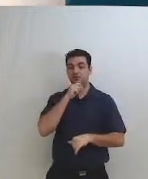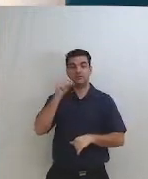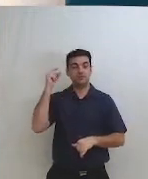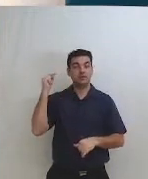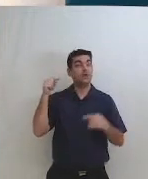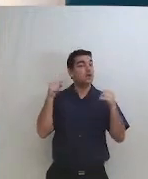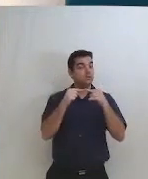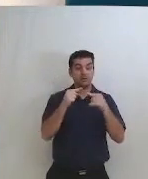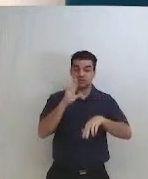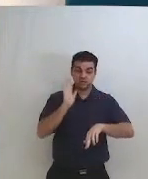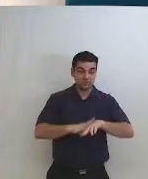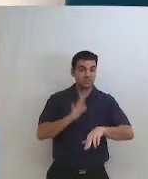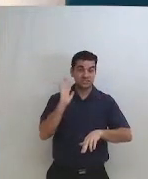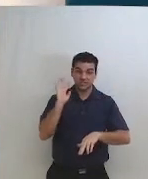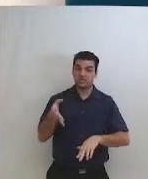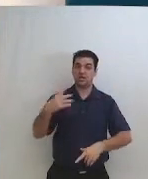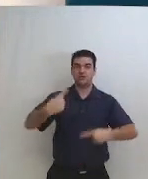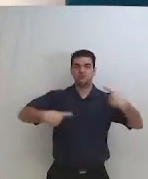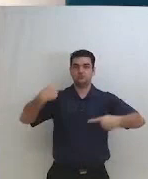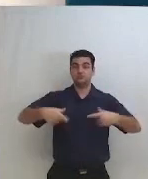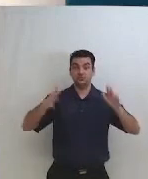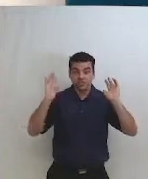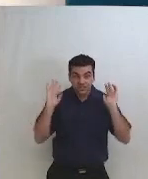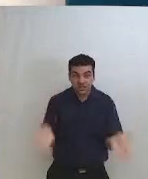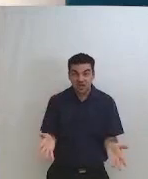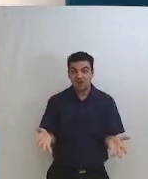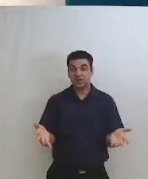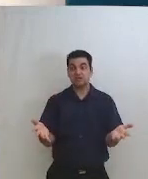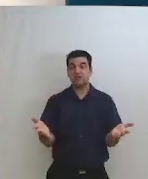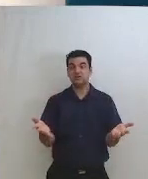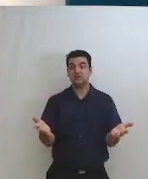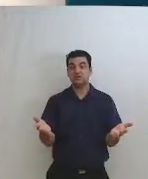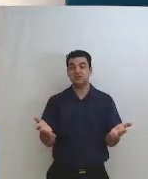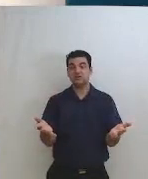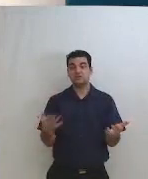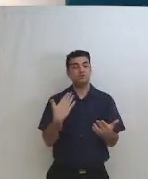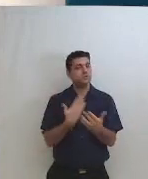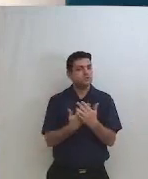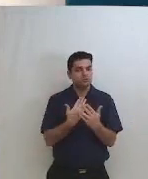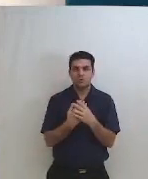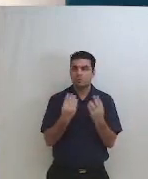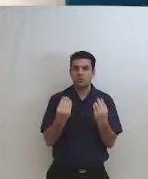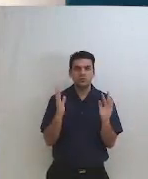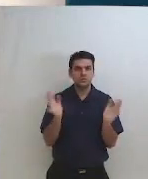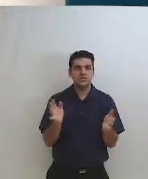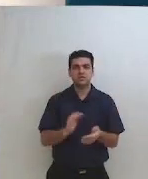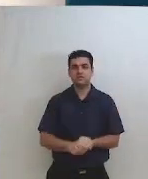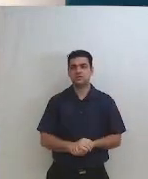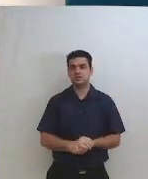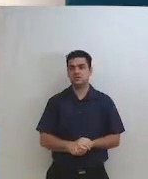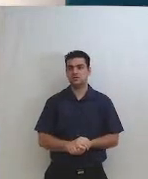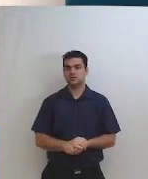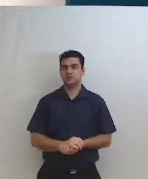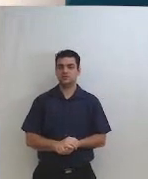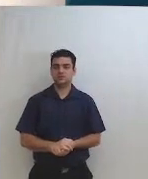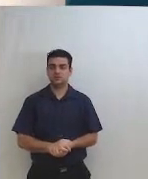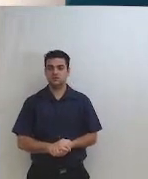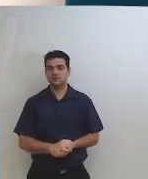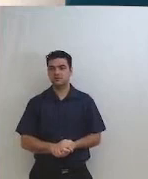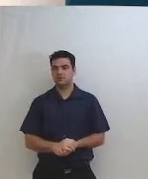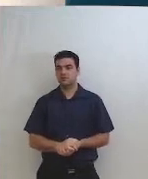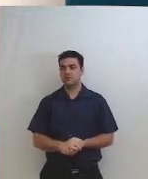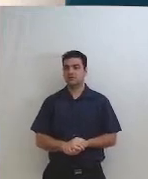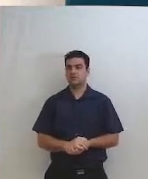e que aqui já foram repartidos por Vossa Excelência. Ok, muito obrigado. Bom, o voto está posto nesse